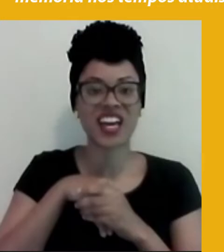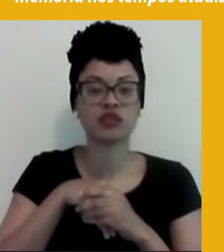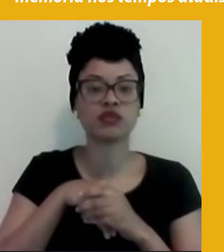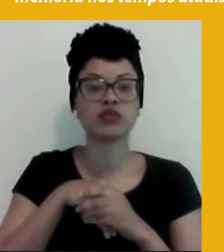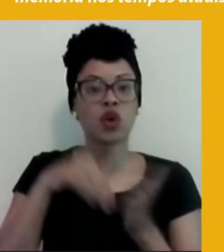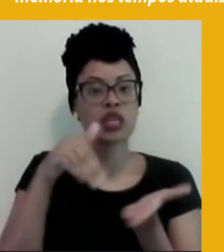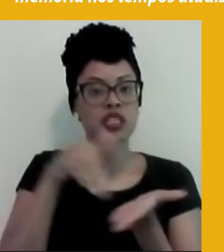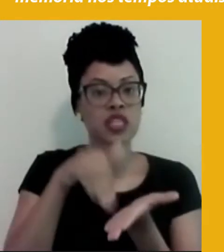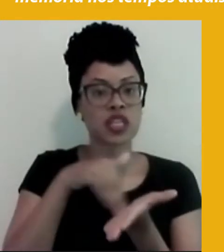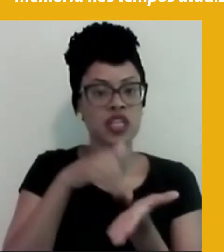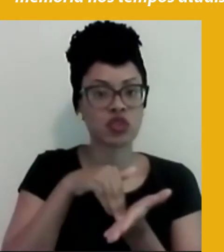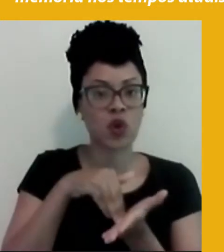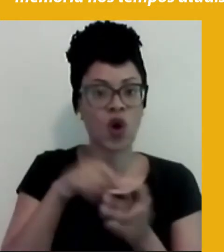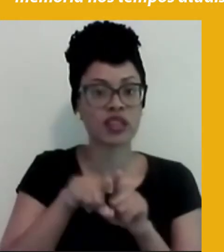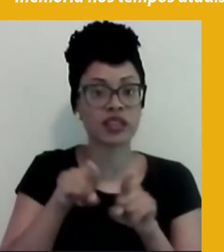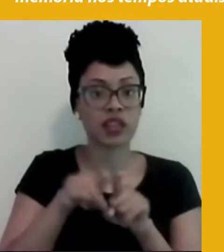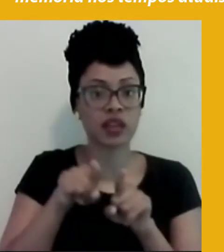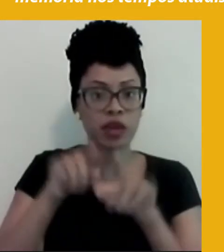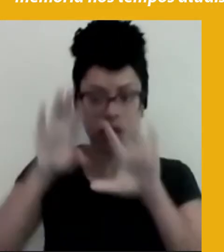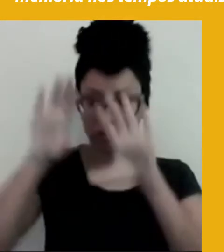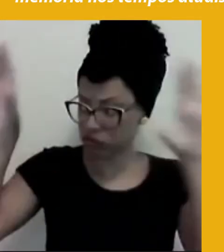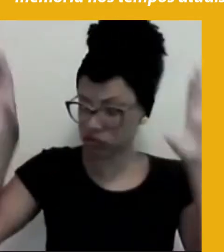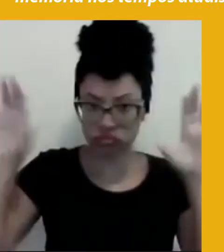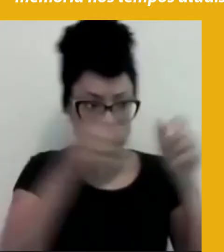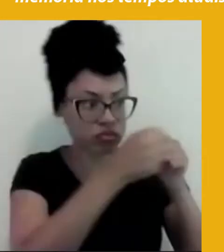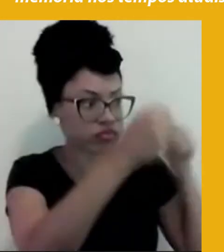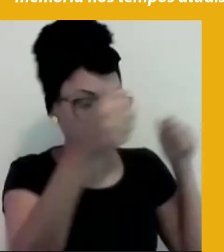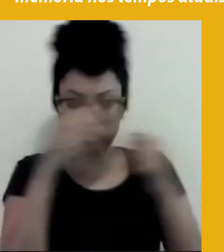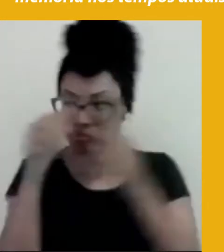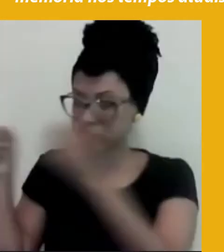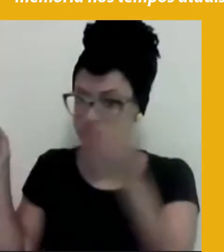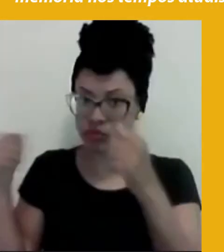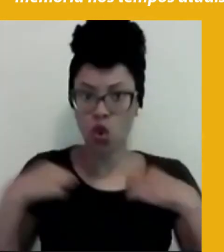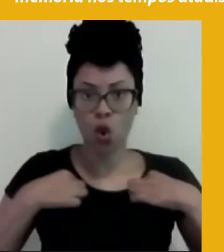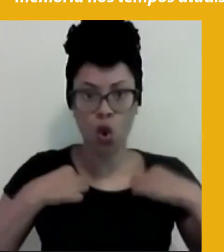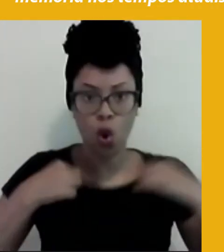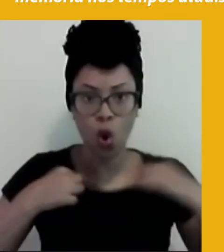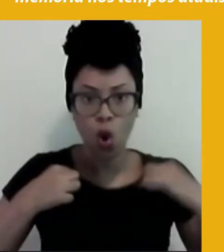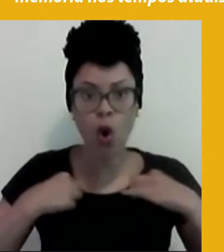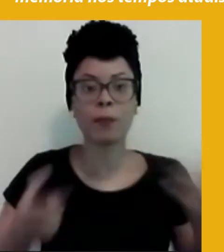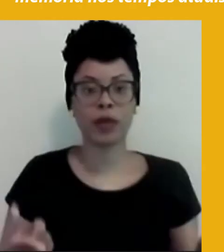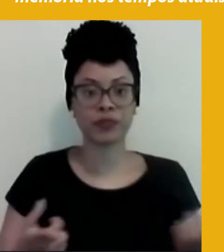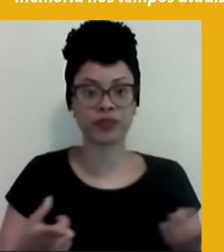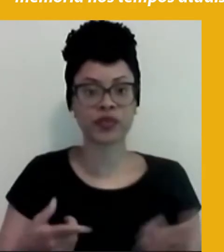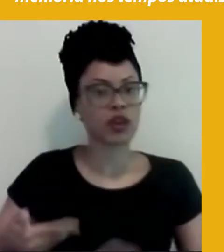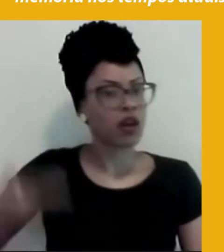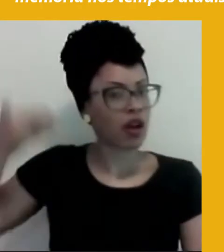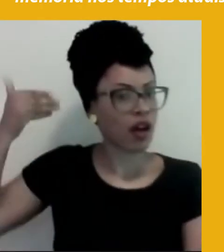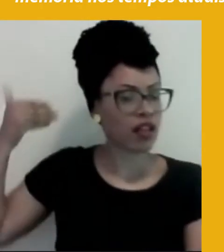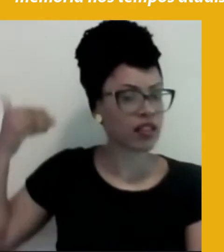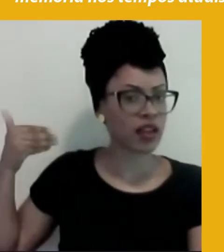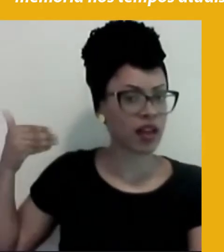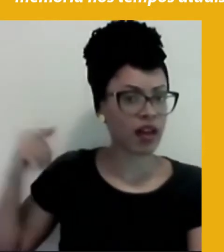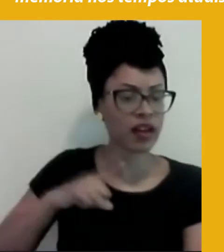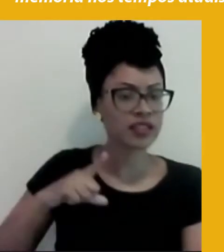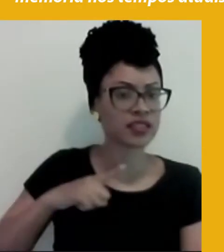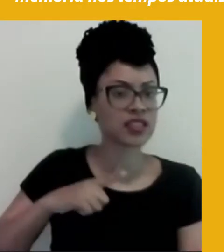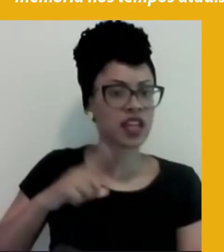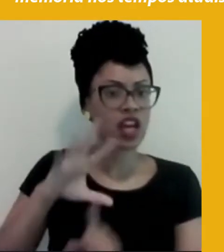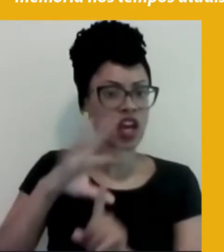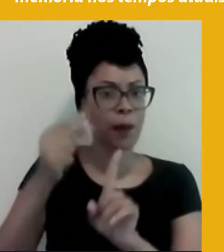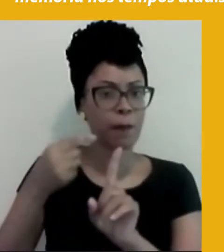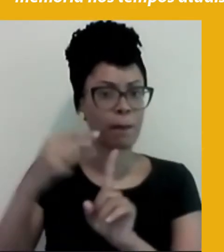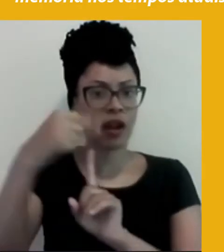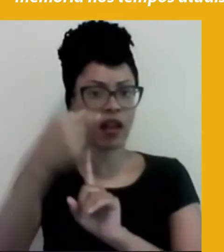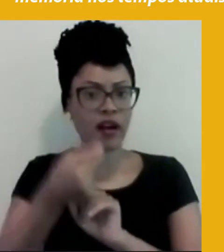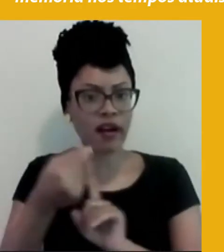todo dia, tem uma planta atrás de mim e algumas coisinhas, um origami de raposa, um cachixi e